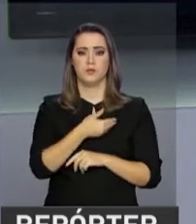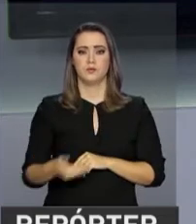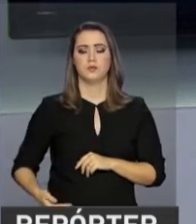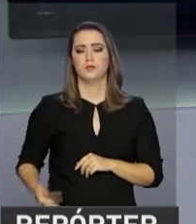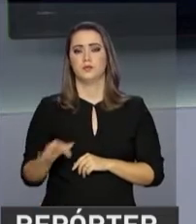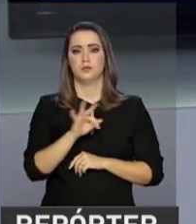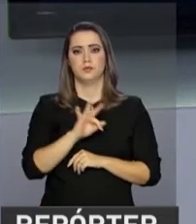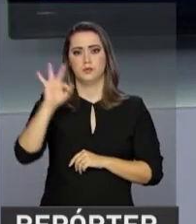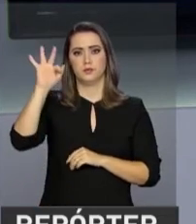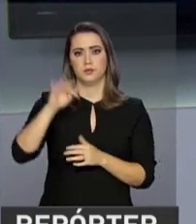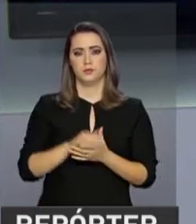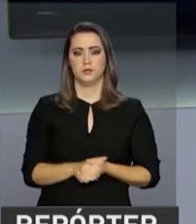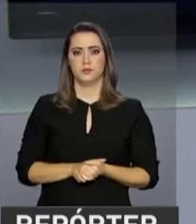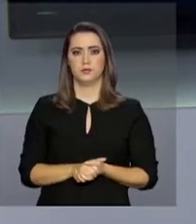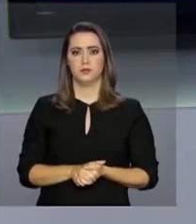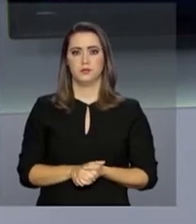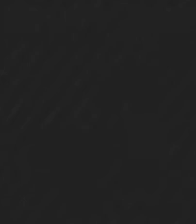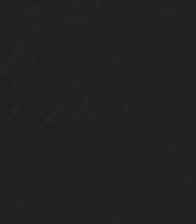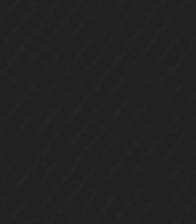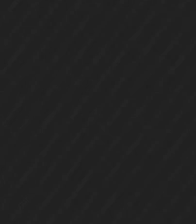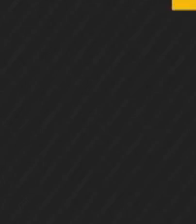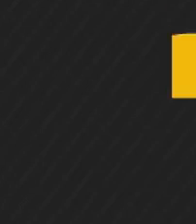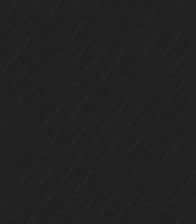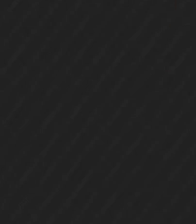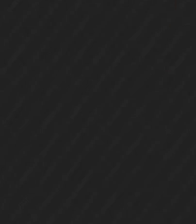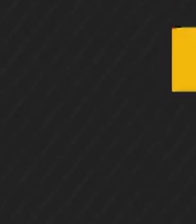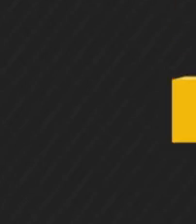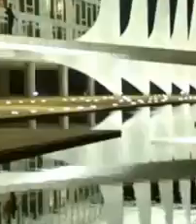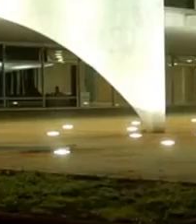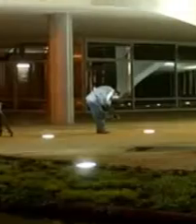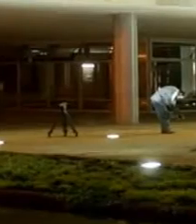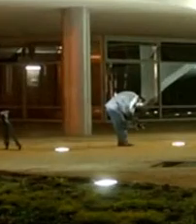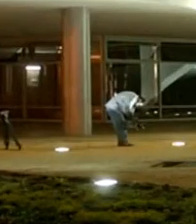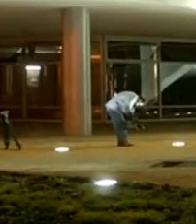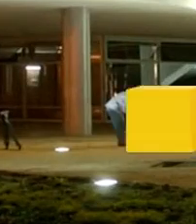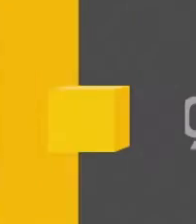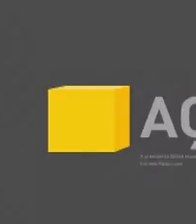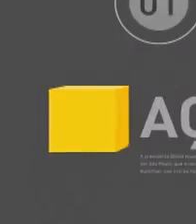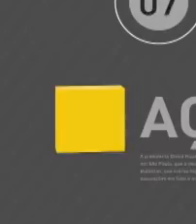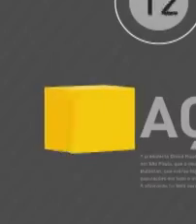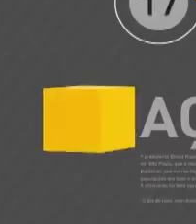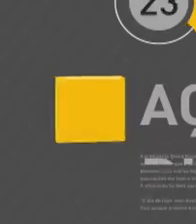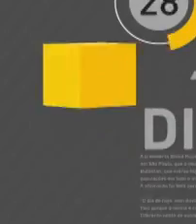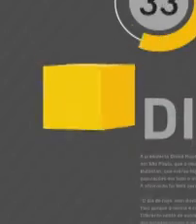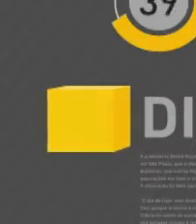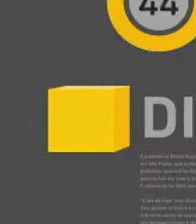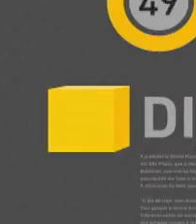NBR, a TV do Governo Federal.